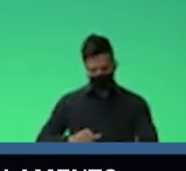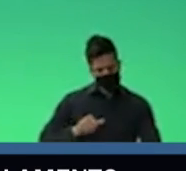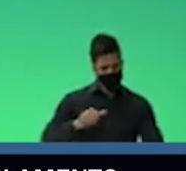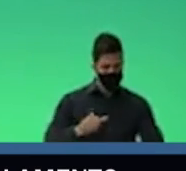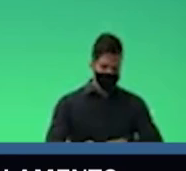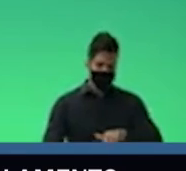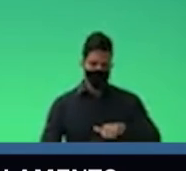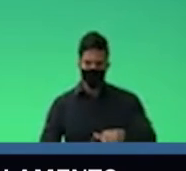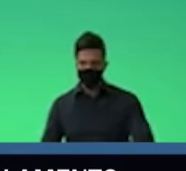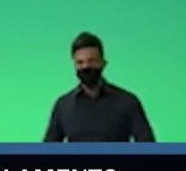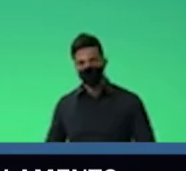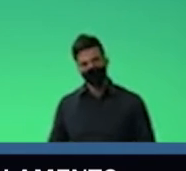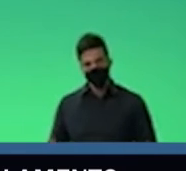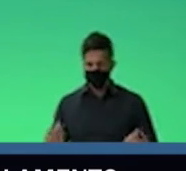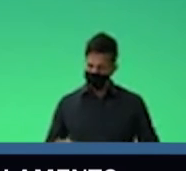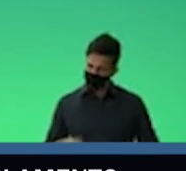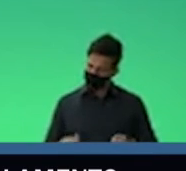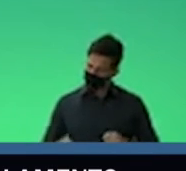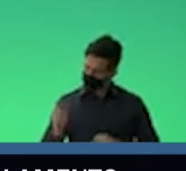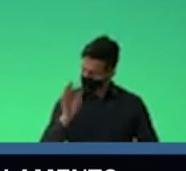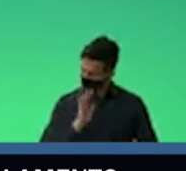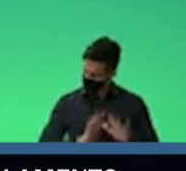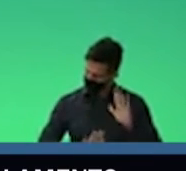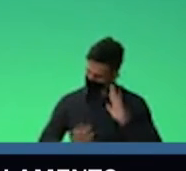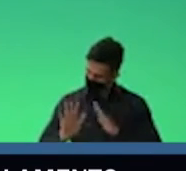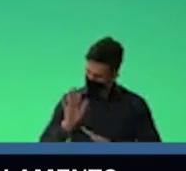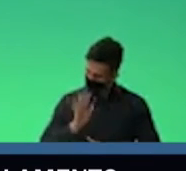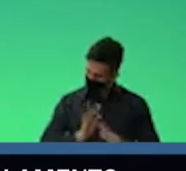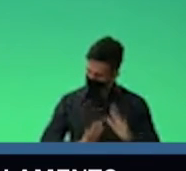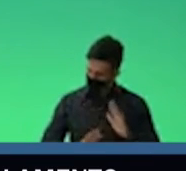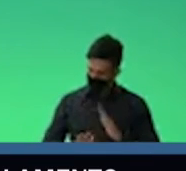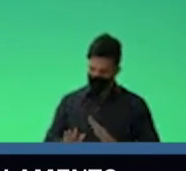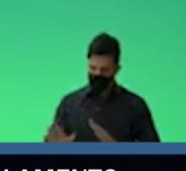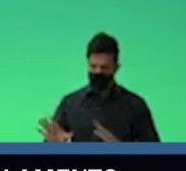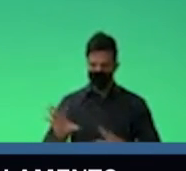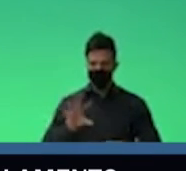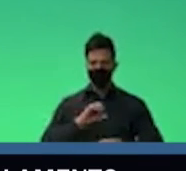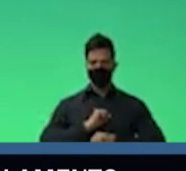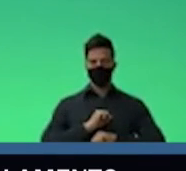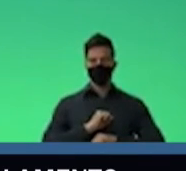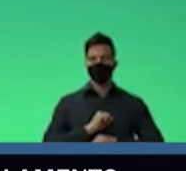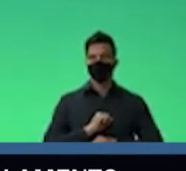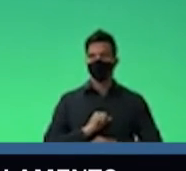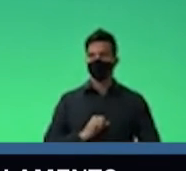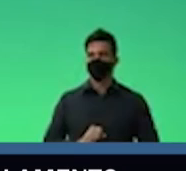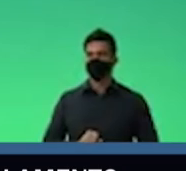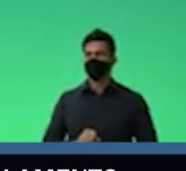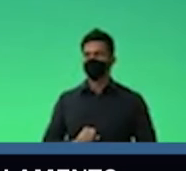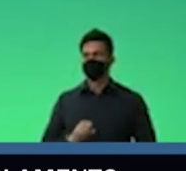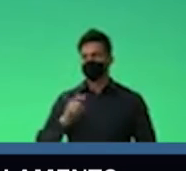modificando. Variantes que são muito mais transmissíveis e contagiosas,